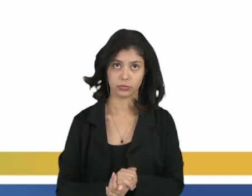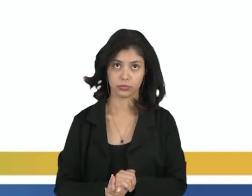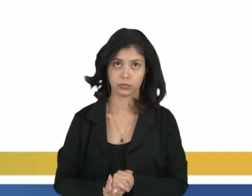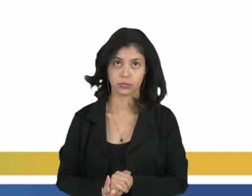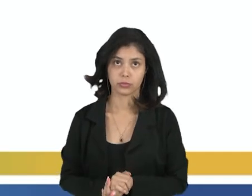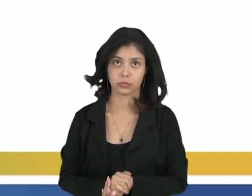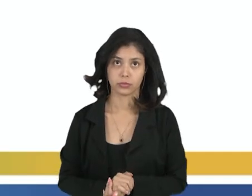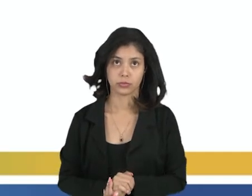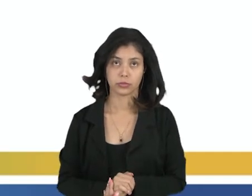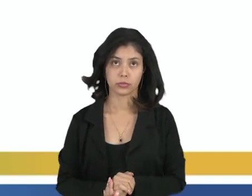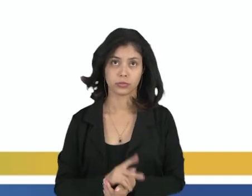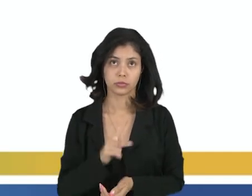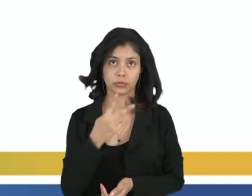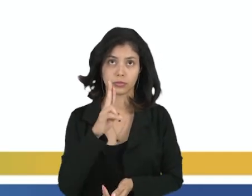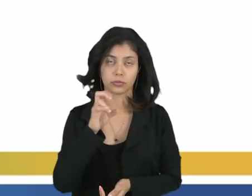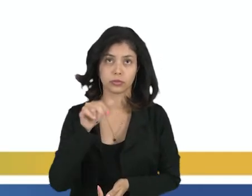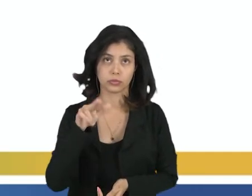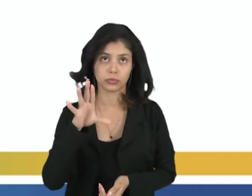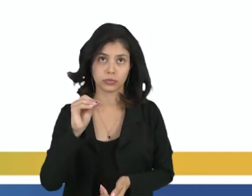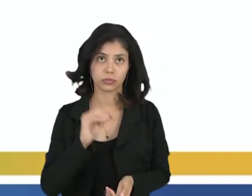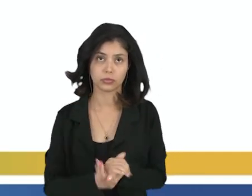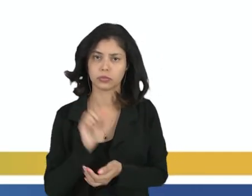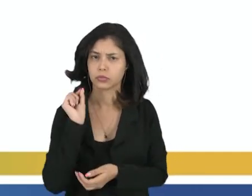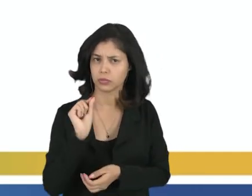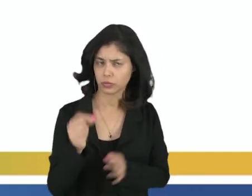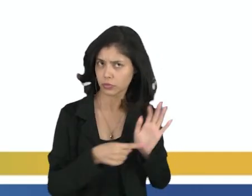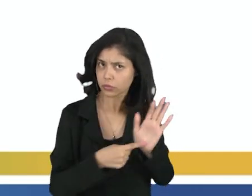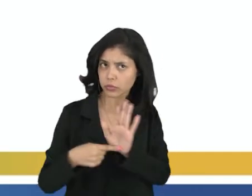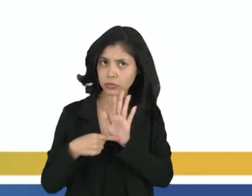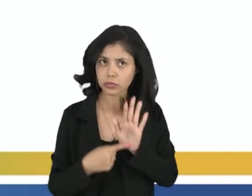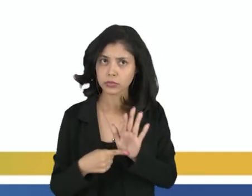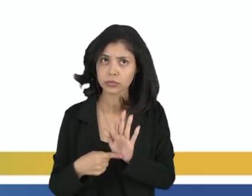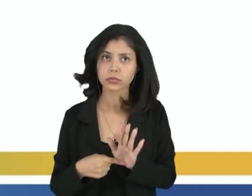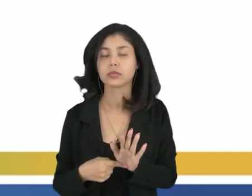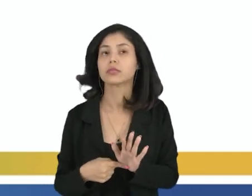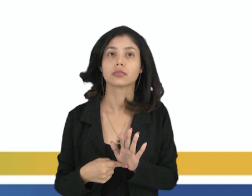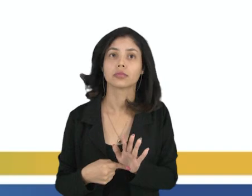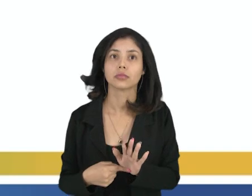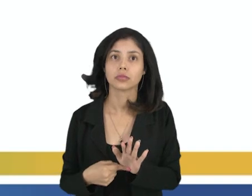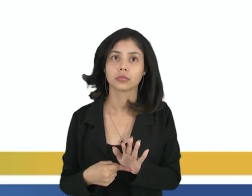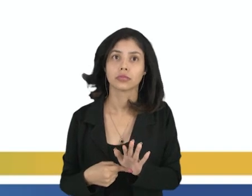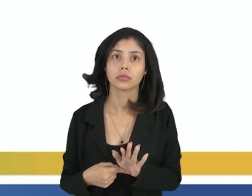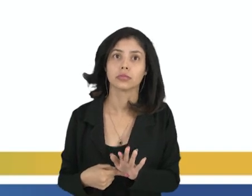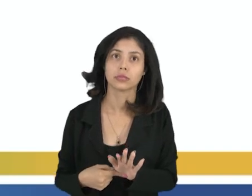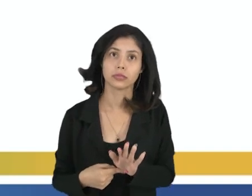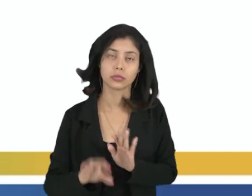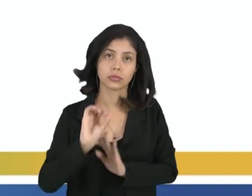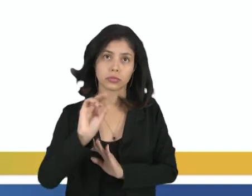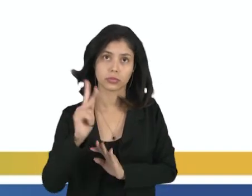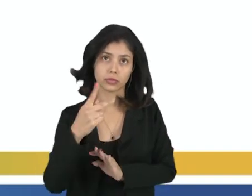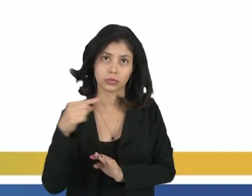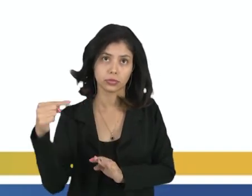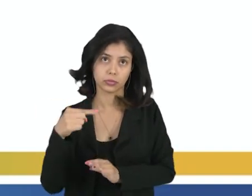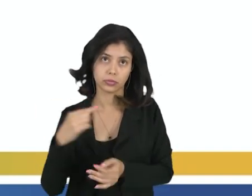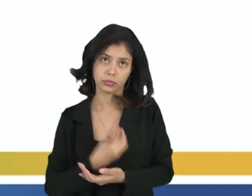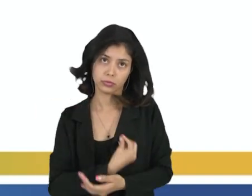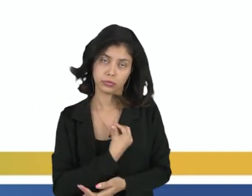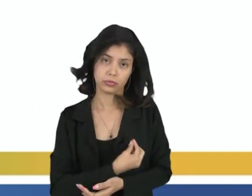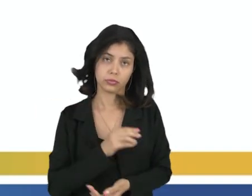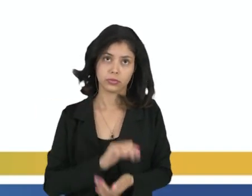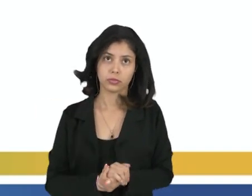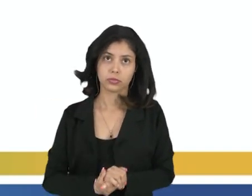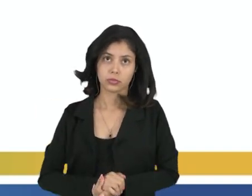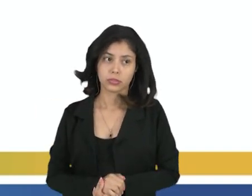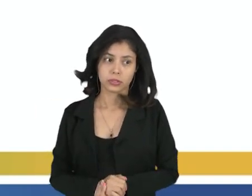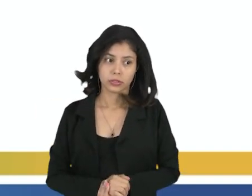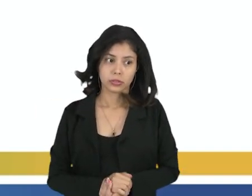potencial hidroxiliônico, ok? O que ele representa para a gente? O teor de íons OH- presente em uma